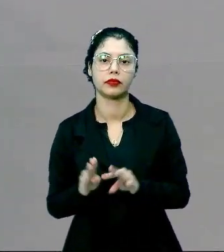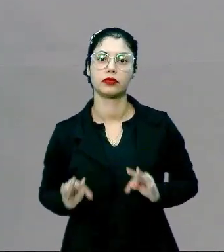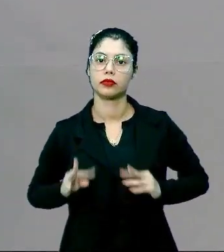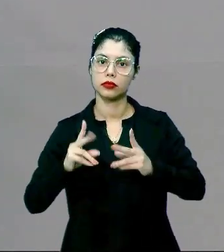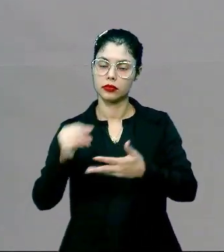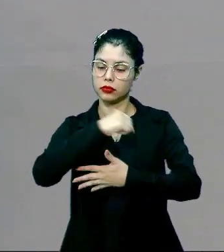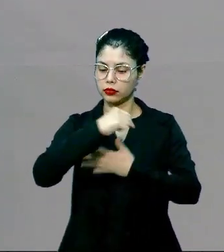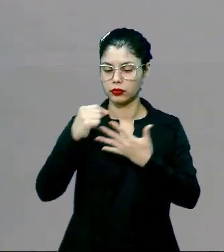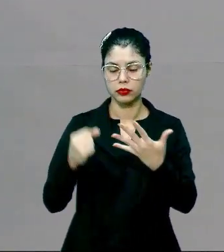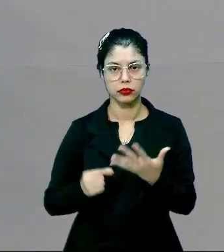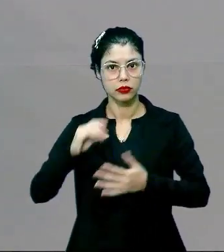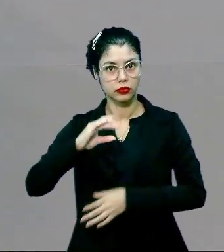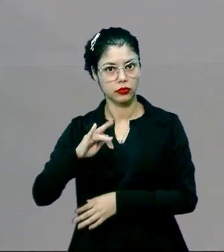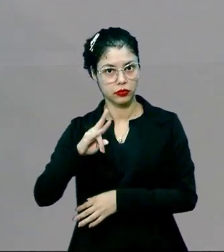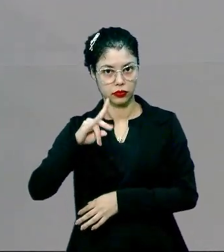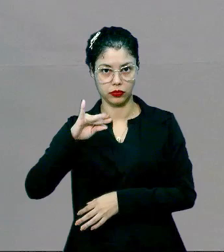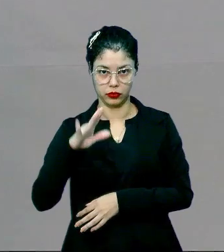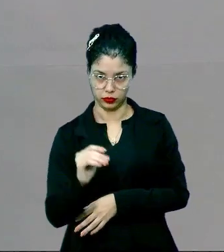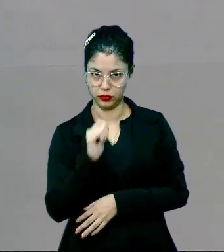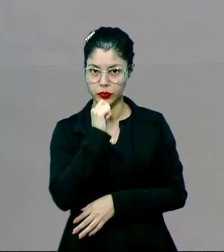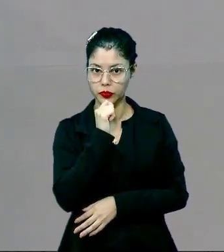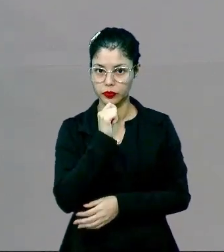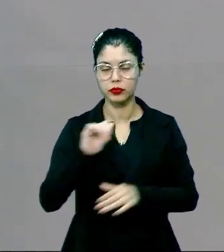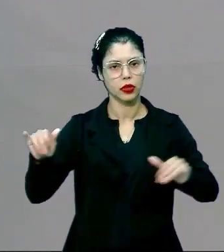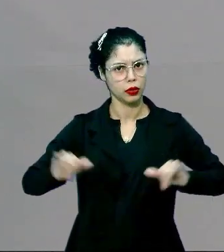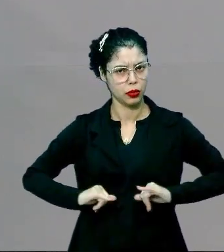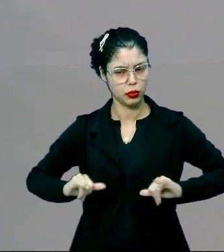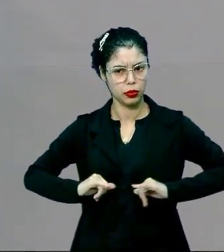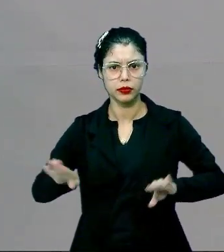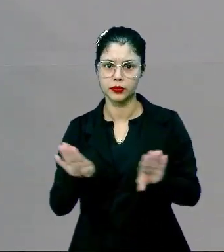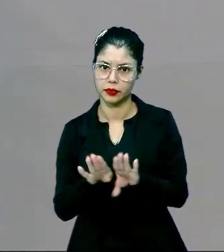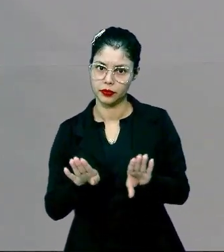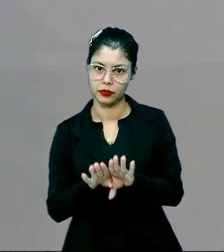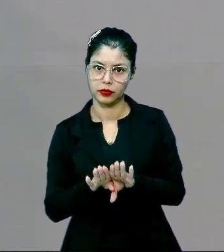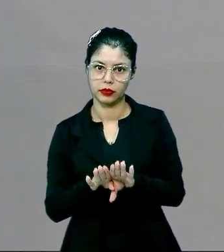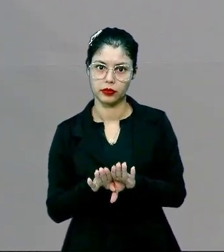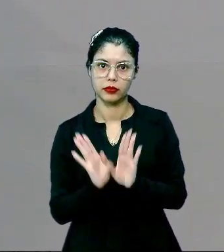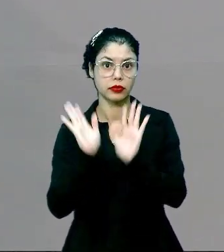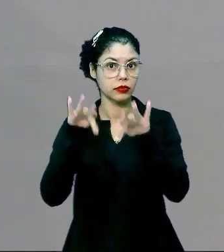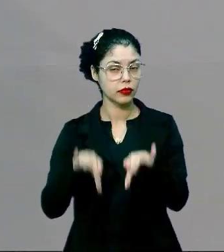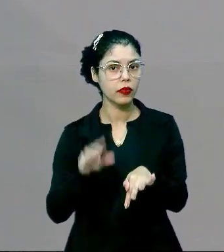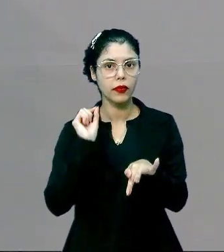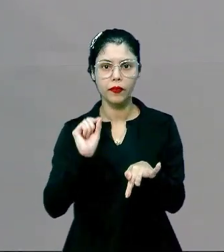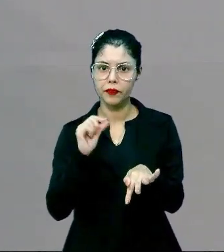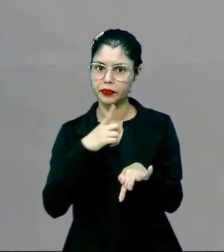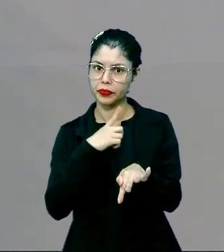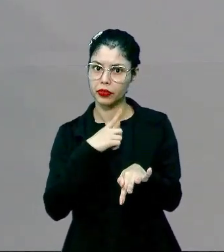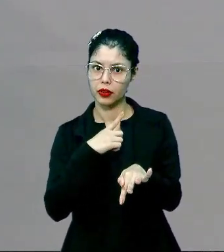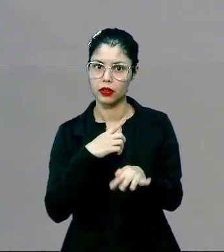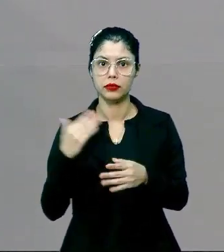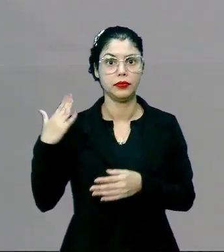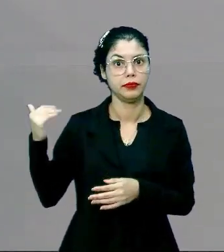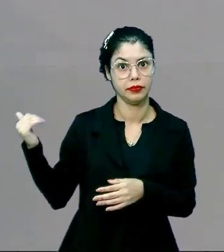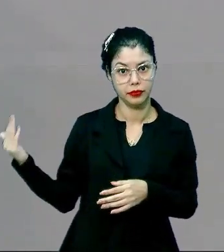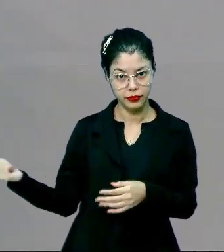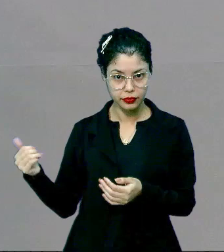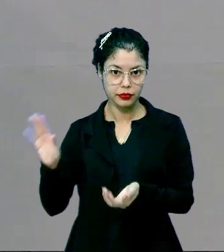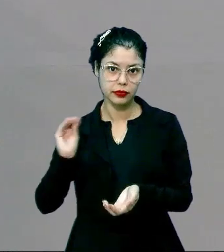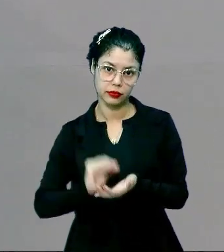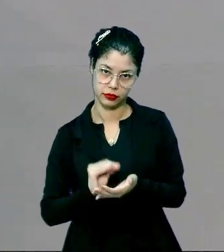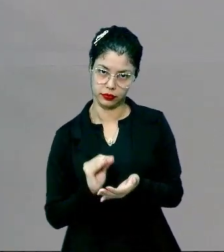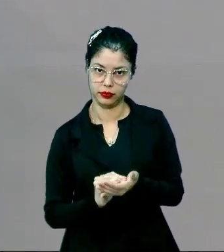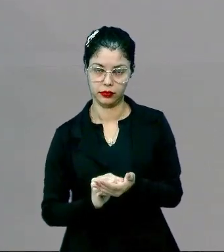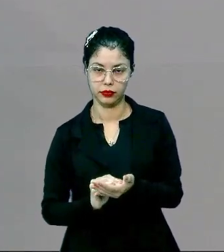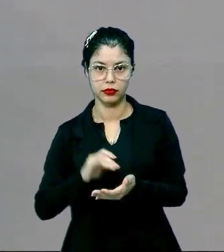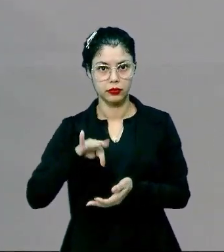esses compostos químicos sofrem reações químicas, só que no final temos os famosos restos,